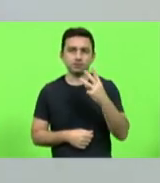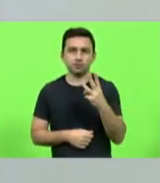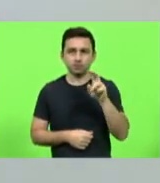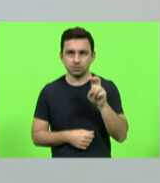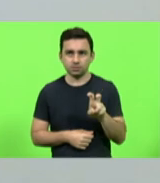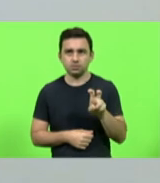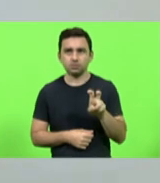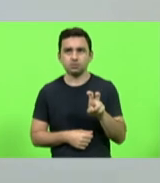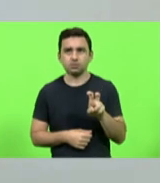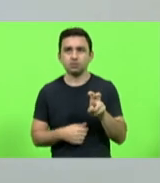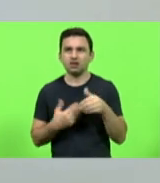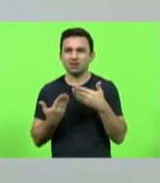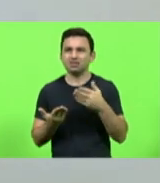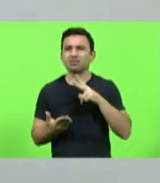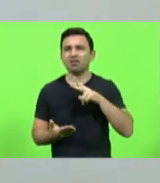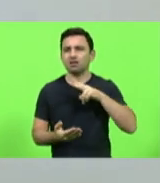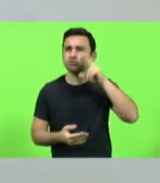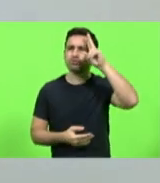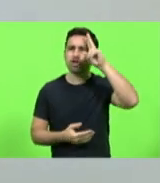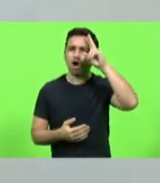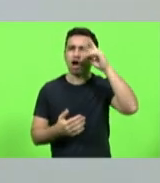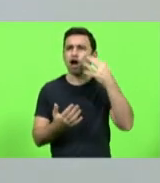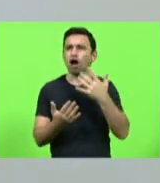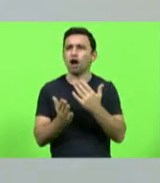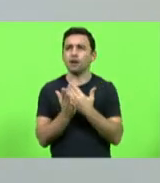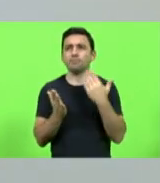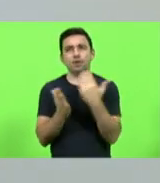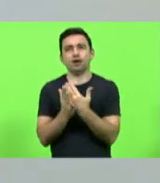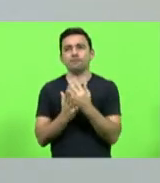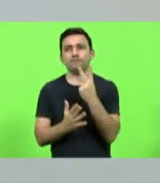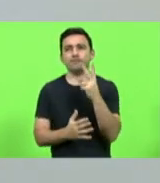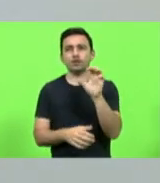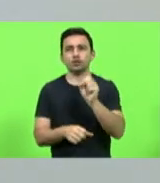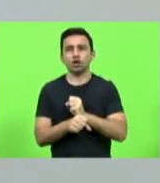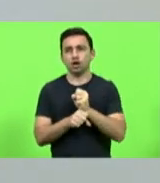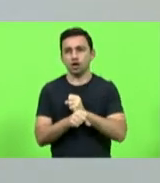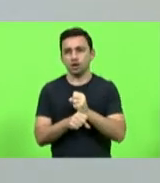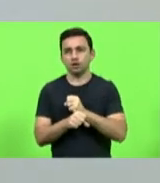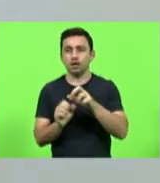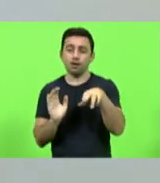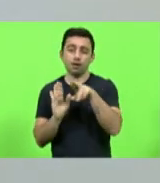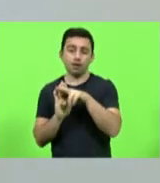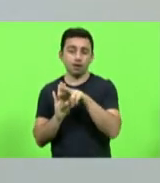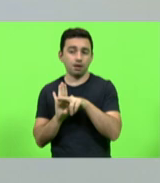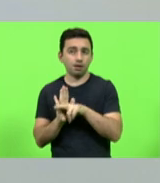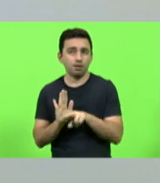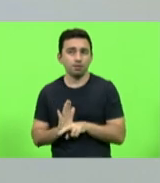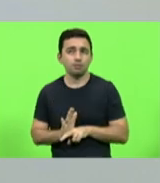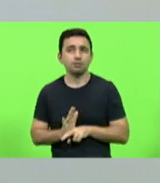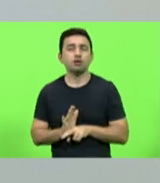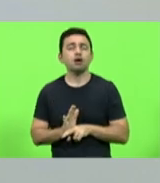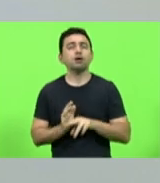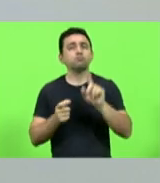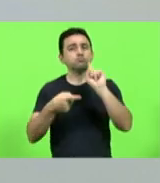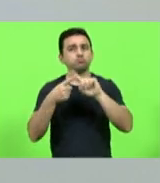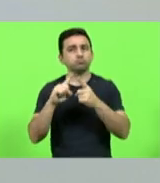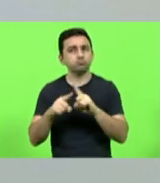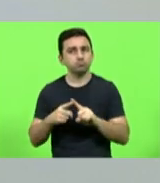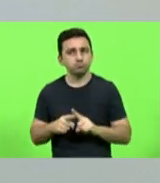13.935 tem uma história de mais de 20 anos, né? Um regramento que, inclusive, dialoga com